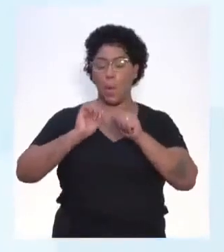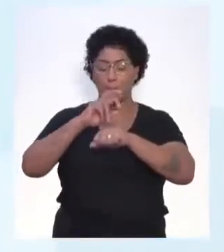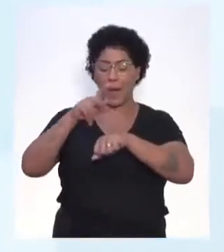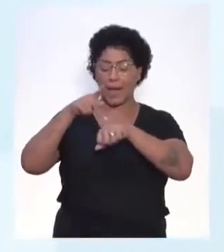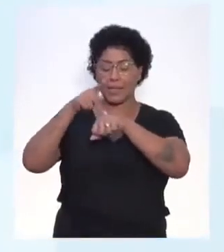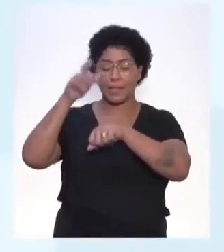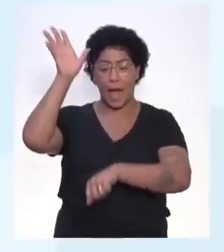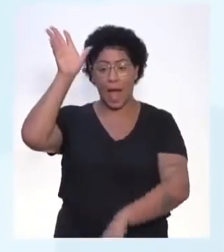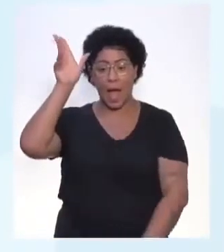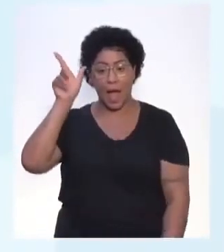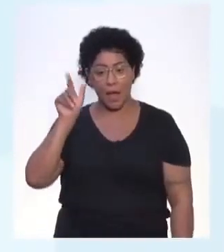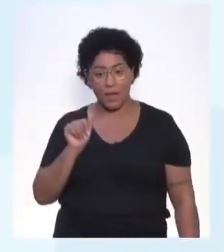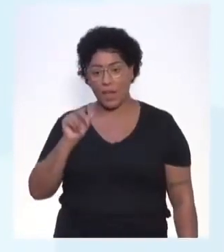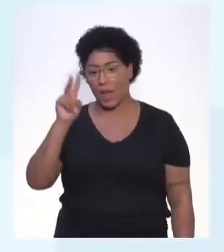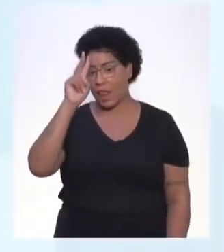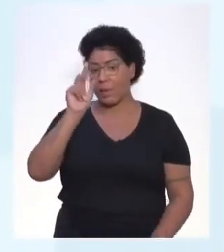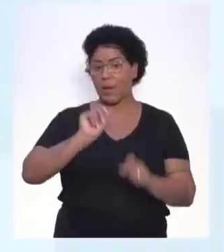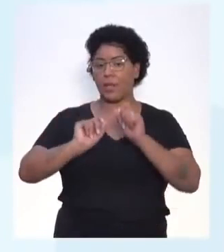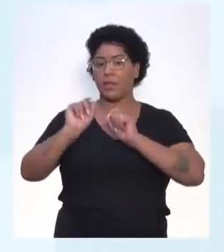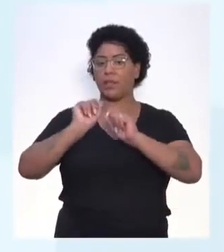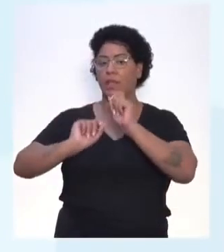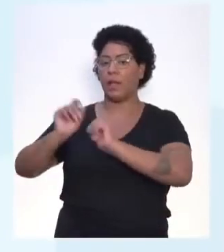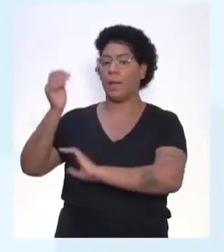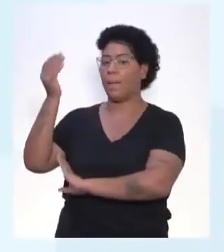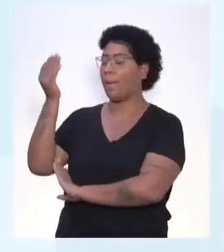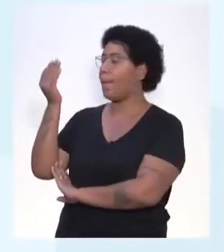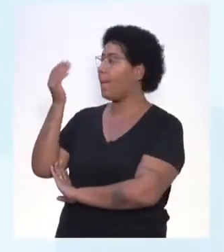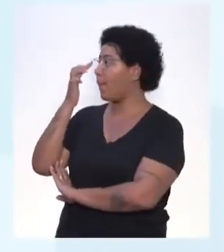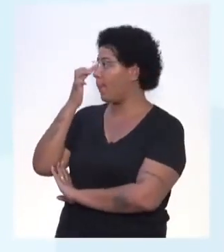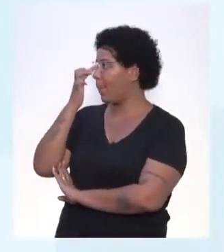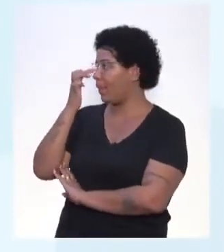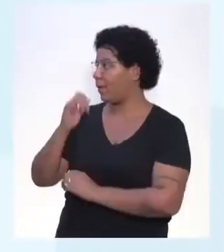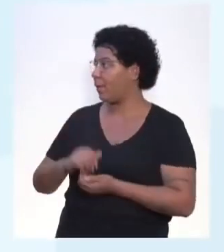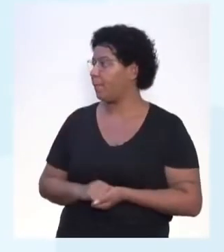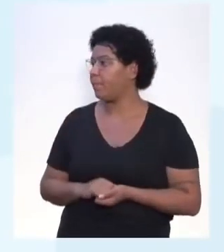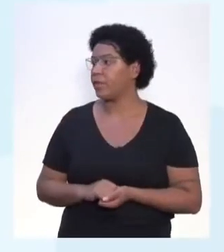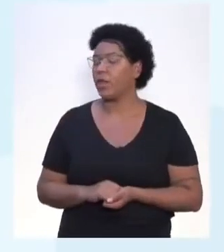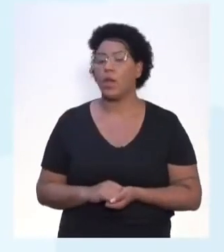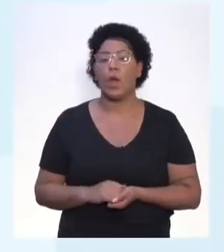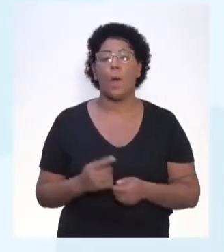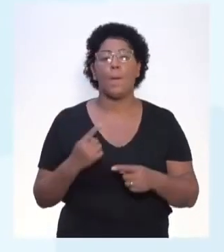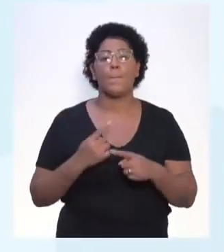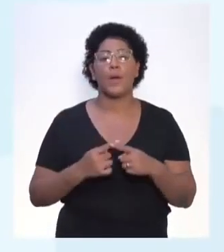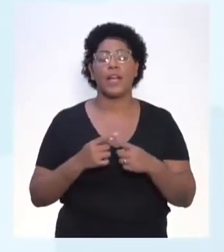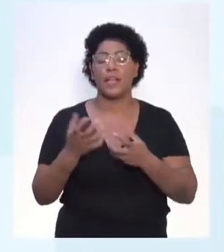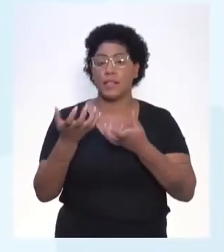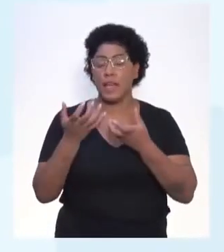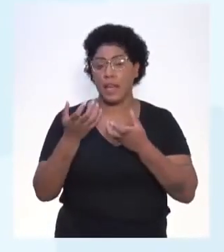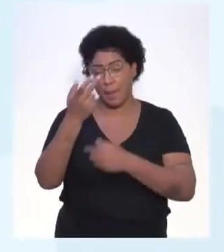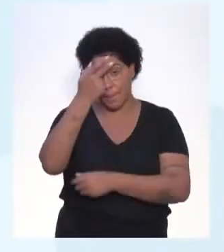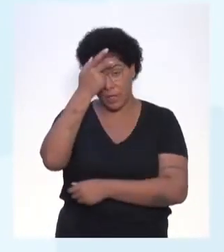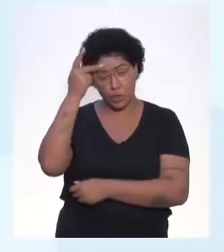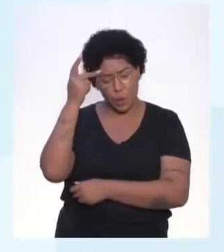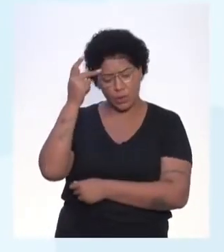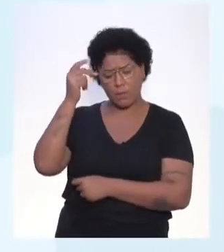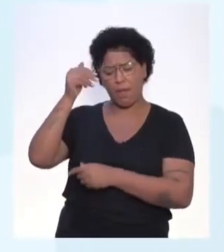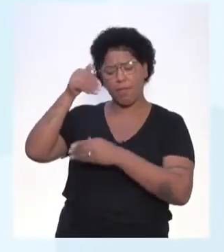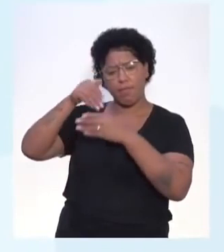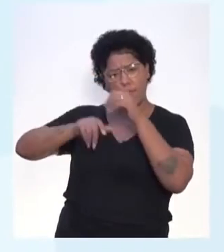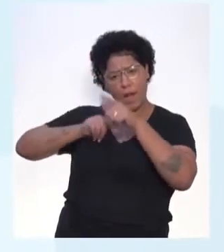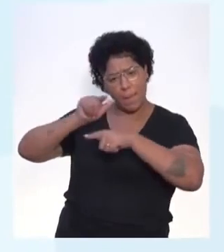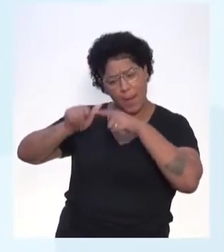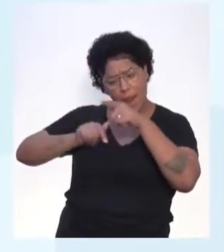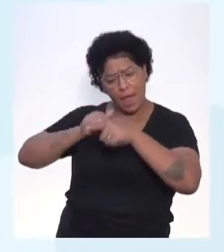né? Lembrando a vocês, a questão da busca de novos mercados consumidores e matérias-primas e mão de